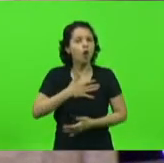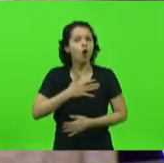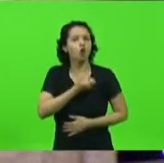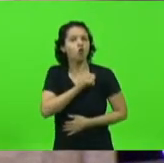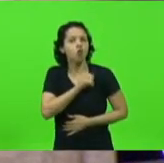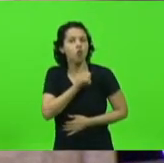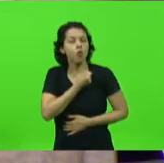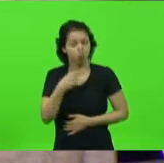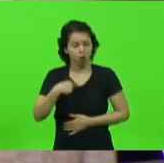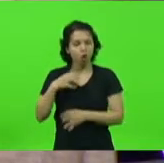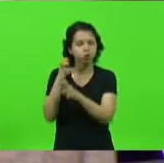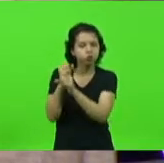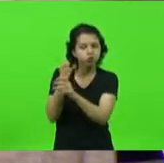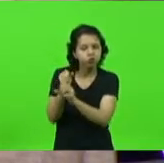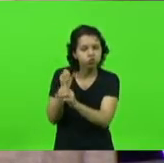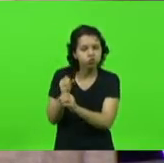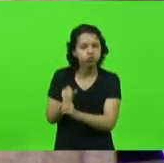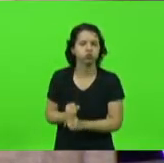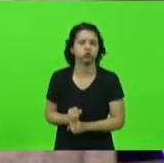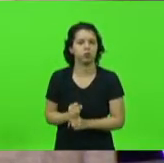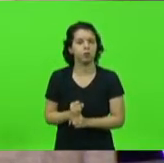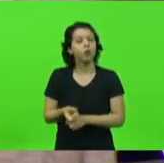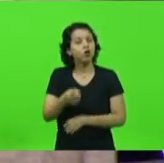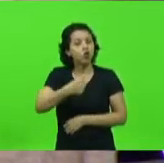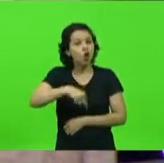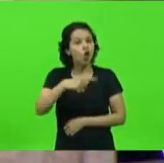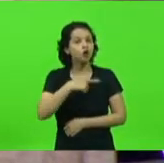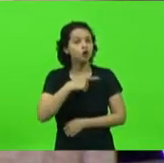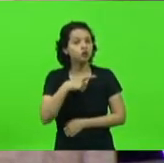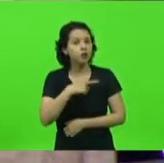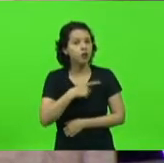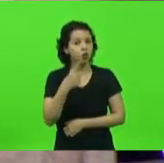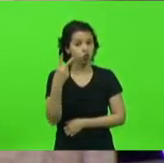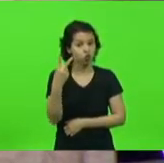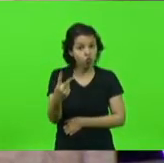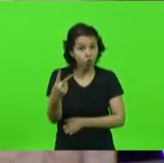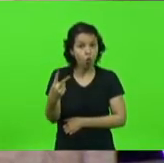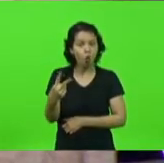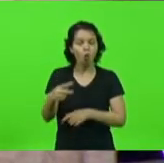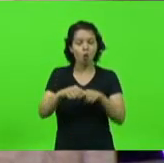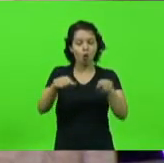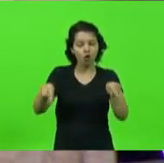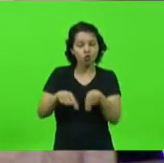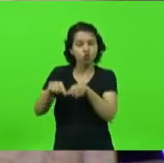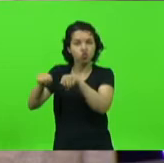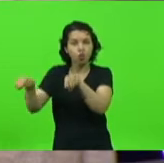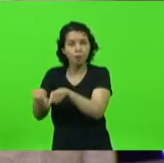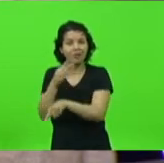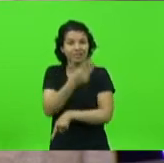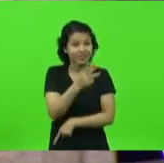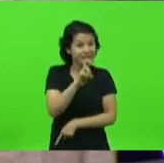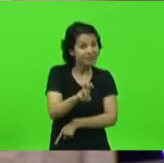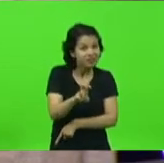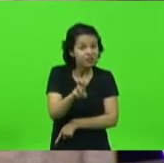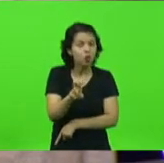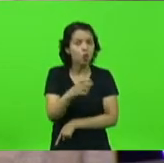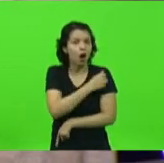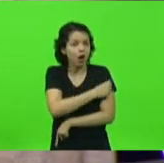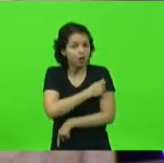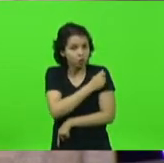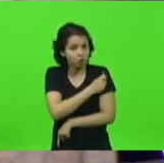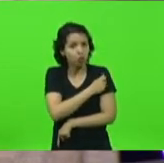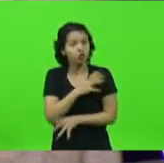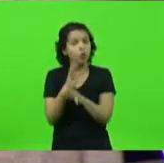fui calcular. Nós temos 2 turmas de 35 alunos oficiais. São 70,